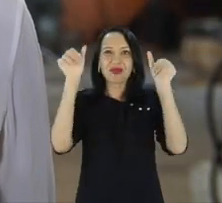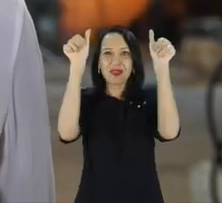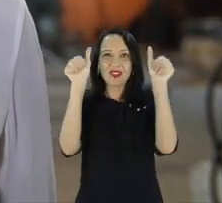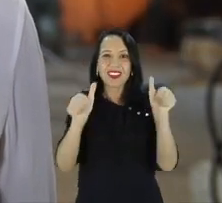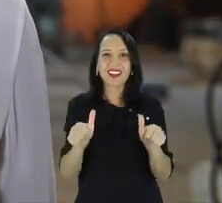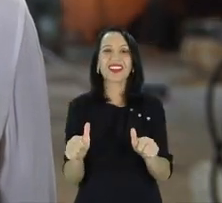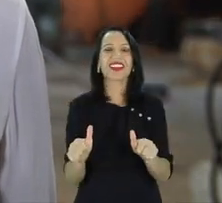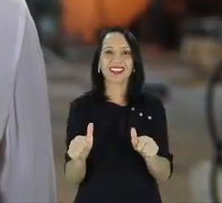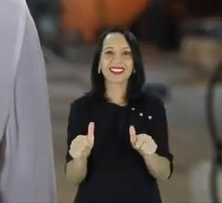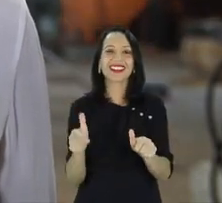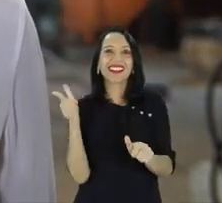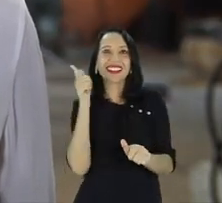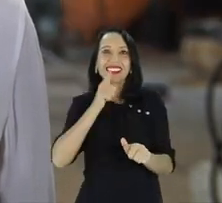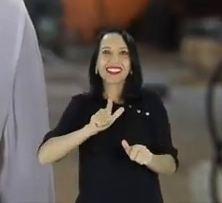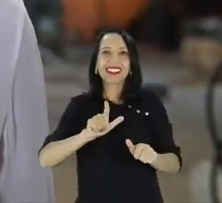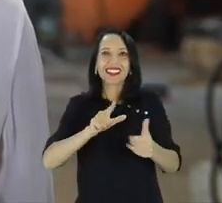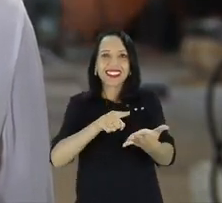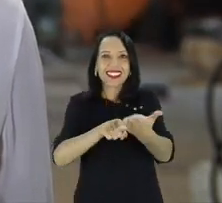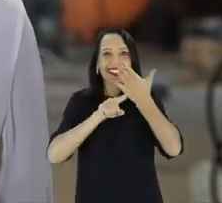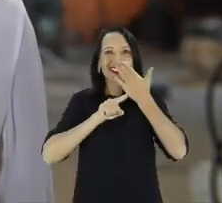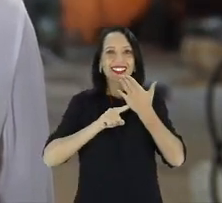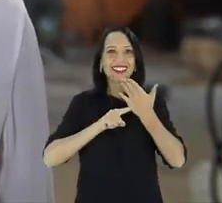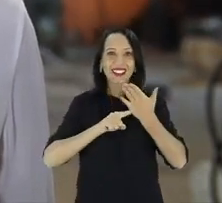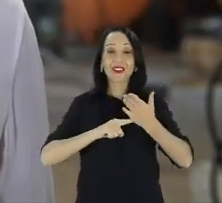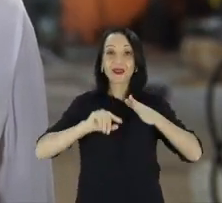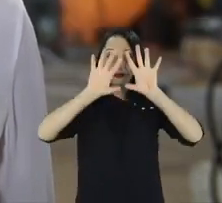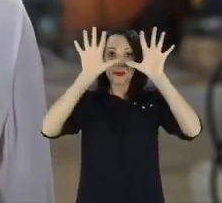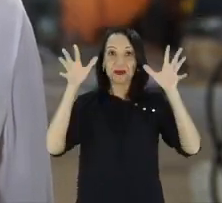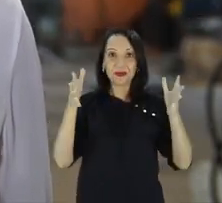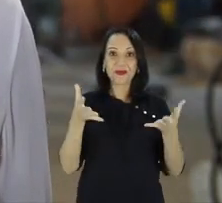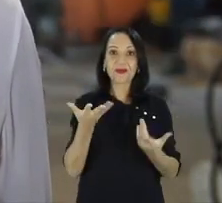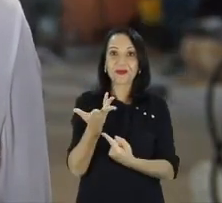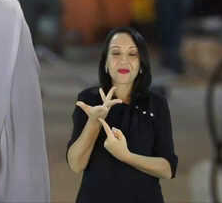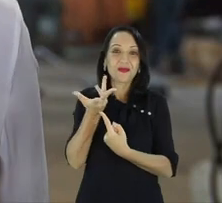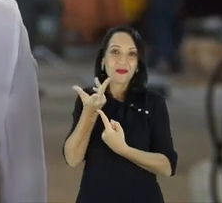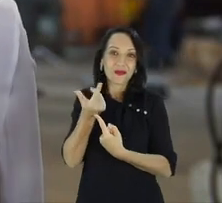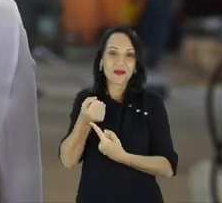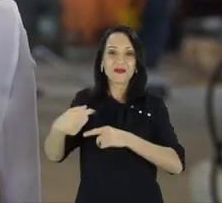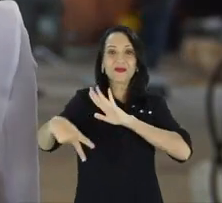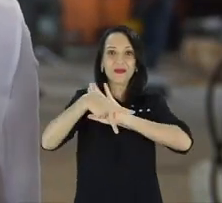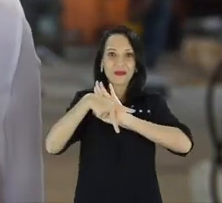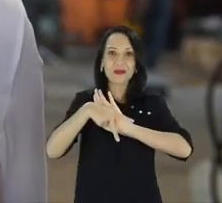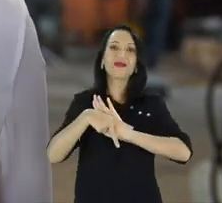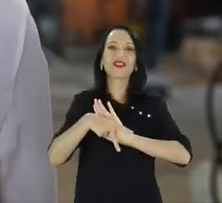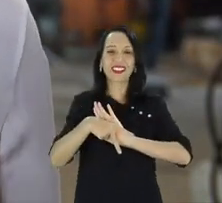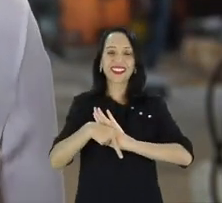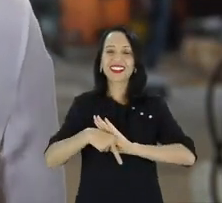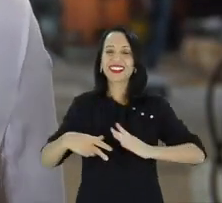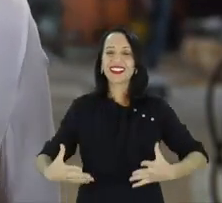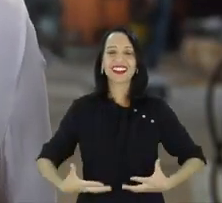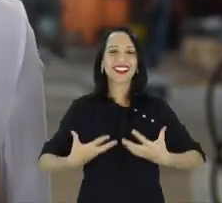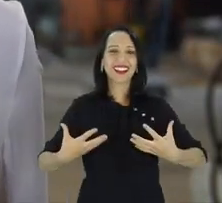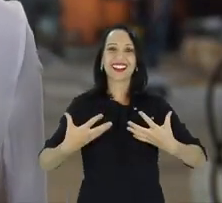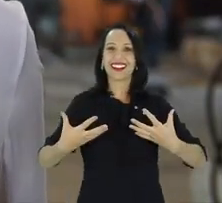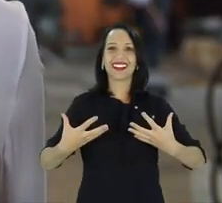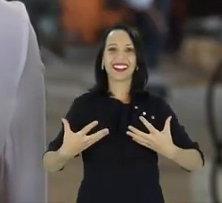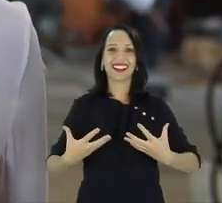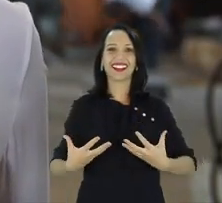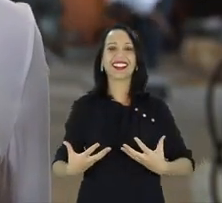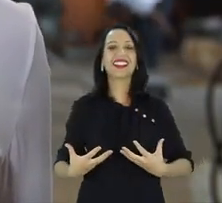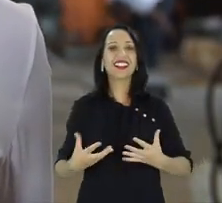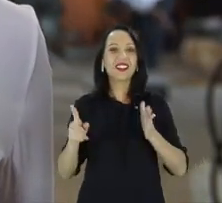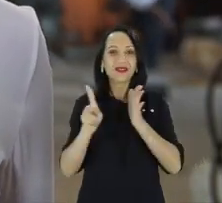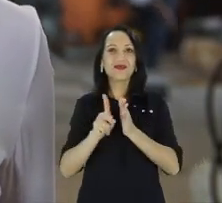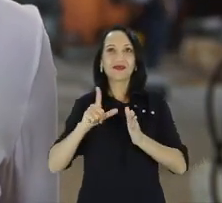ela consegue imprimir nessa obra a própria energia do Airton